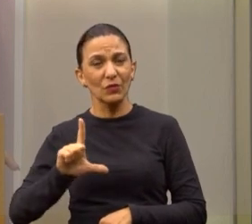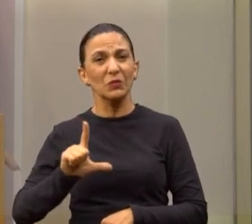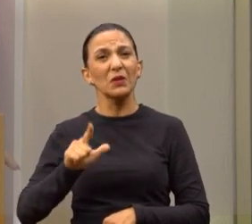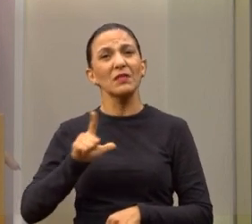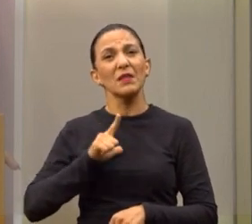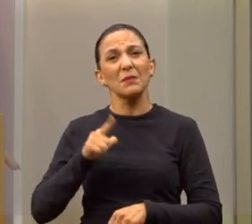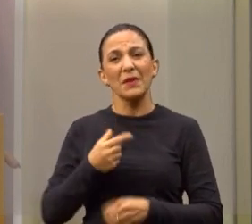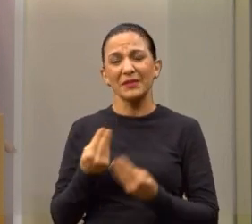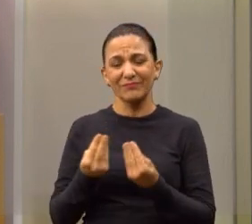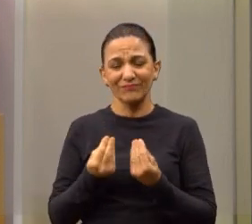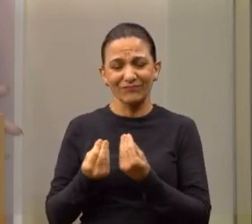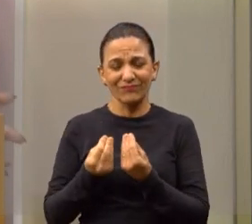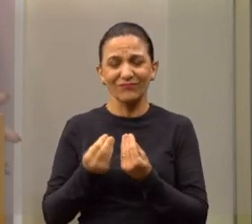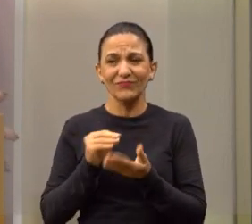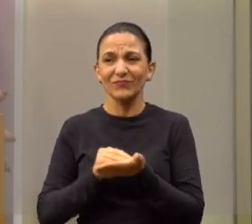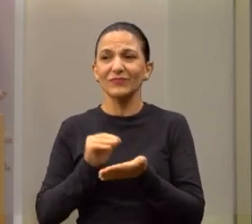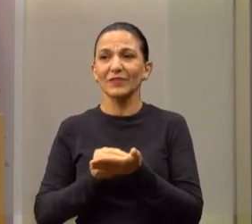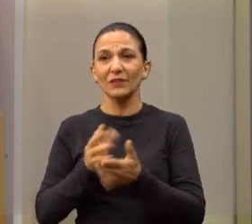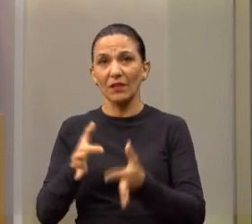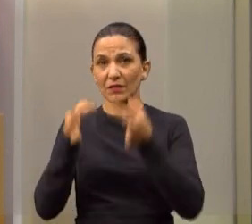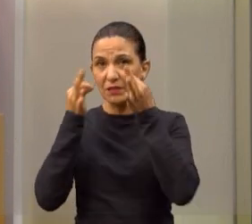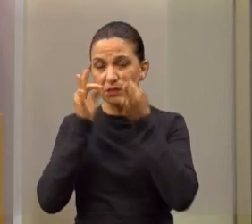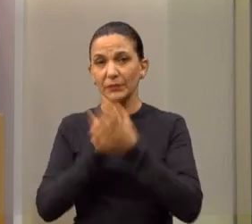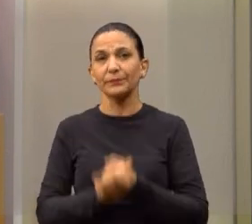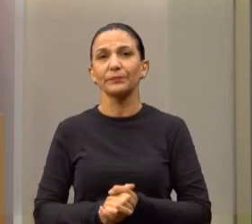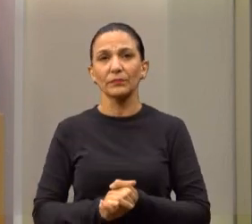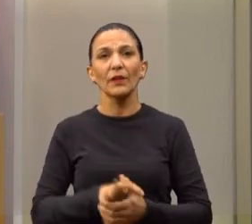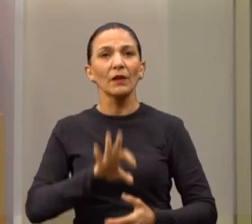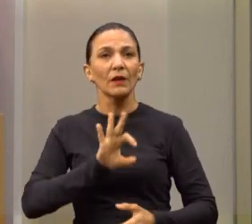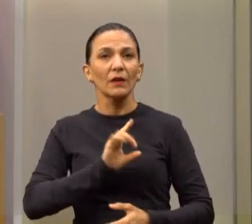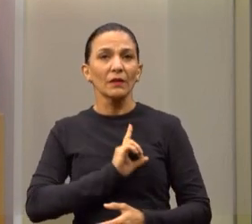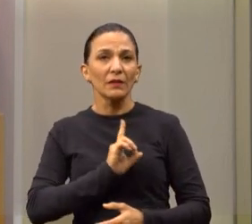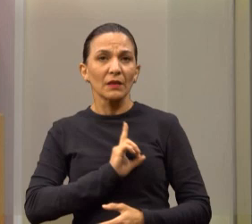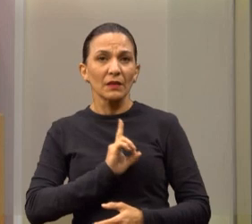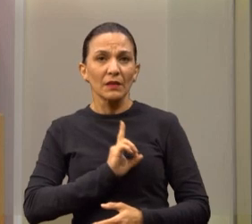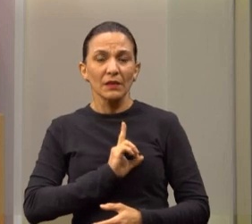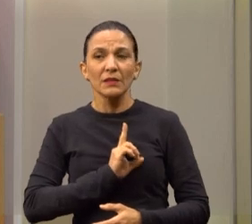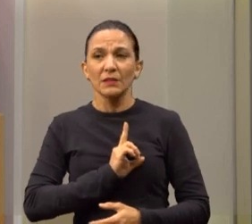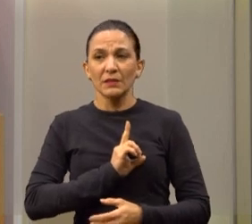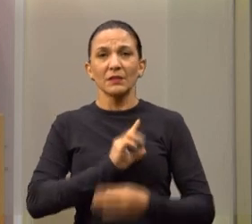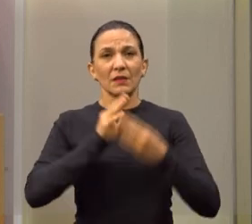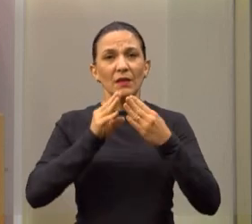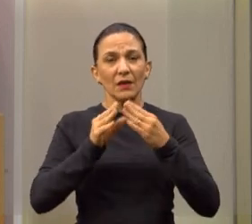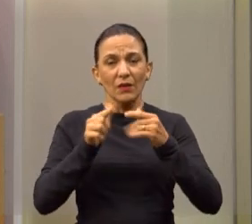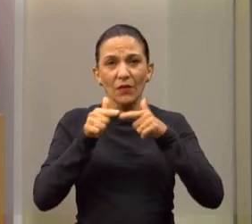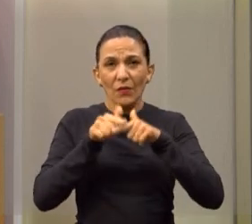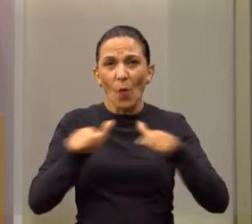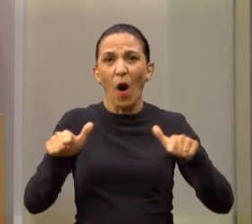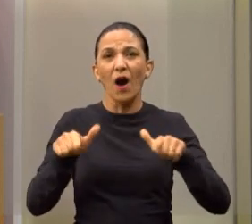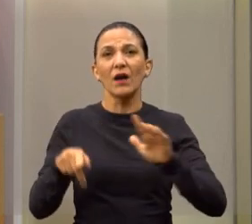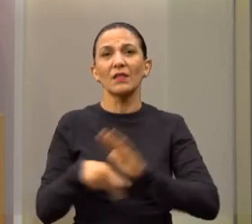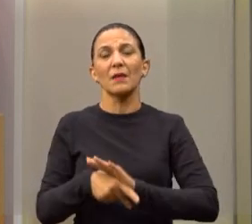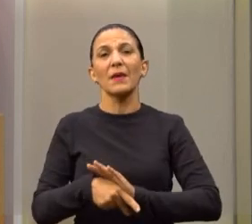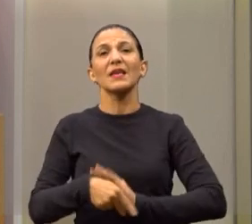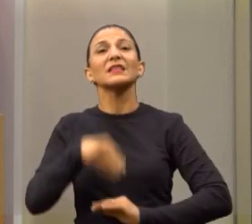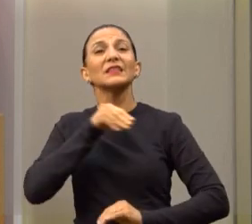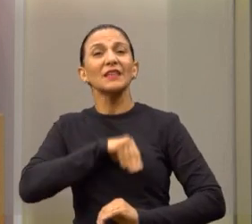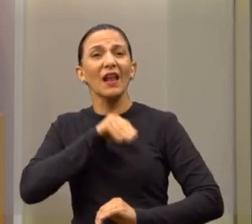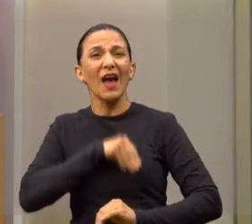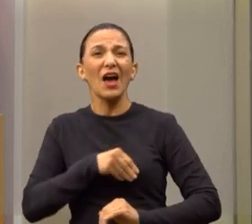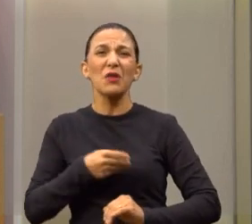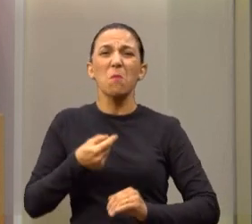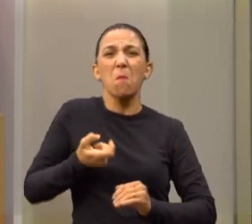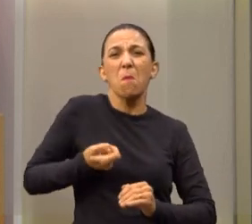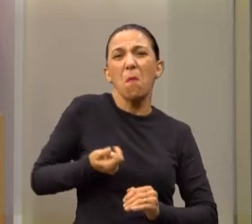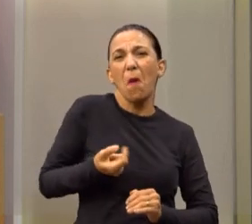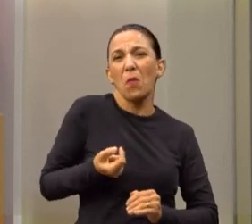presidente, das delegacias, a não valorização do salário dos policiais civis, e nós vemos uma valorização,